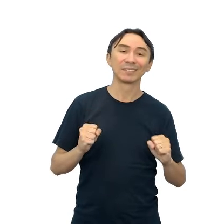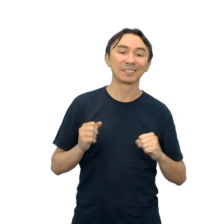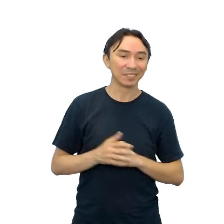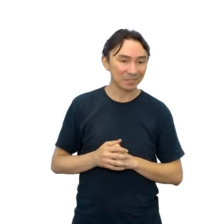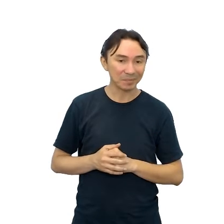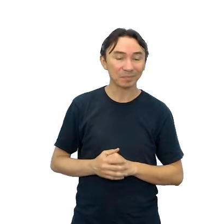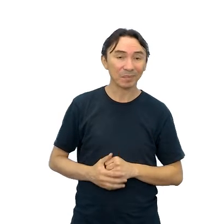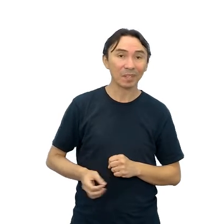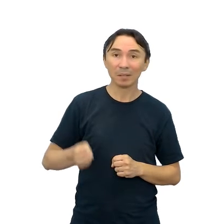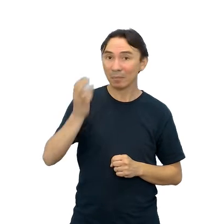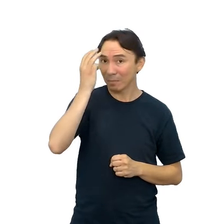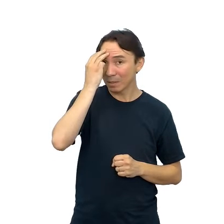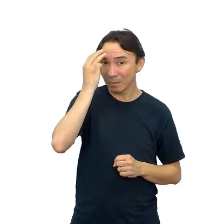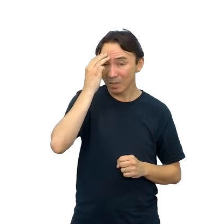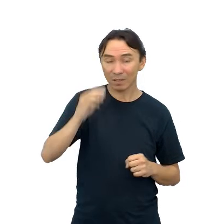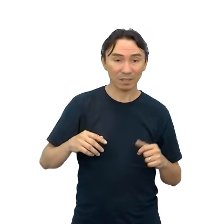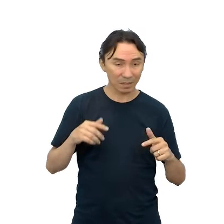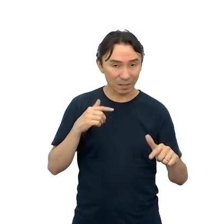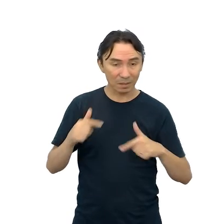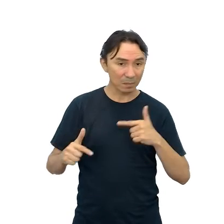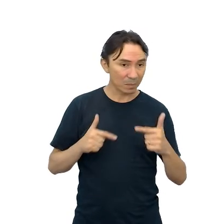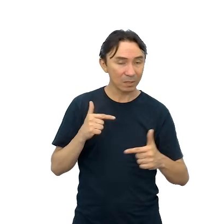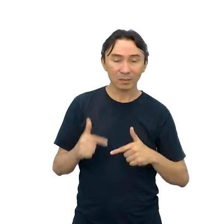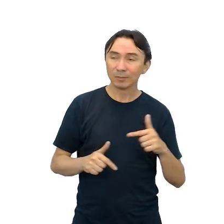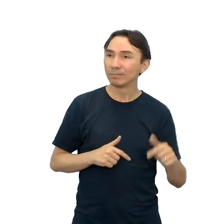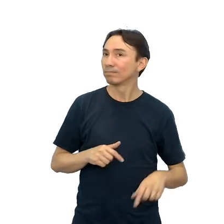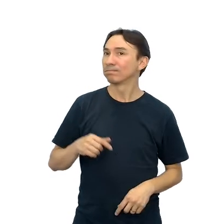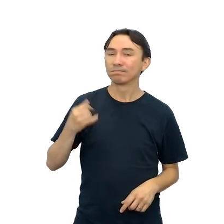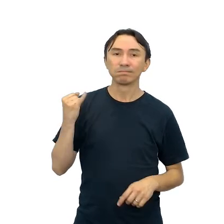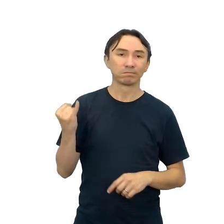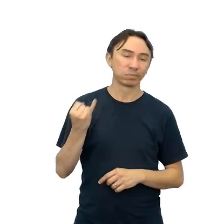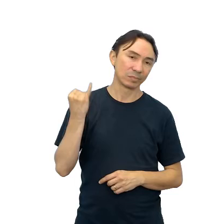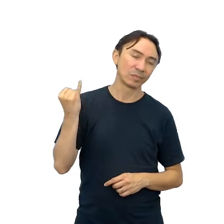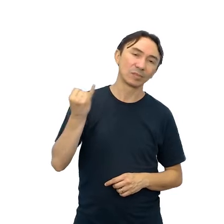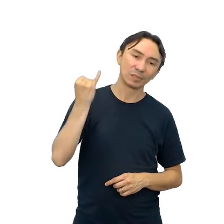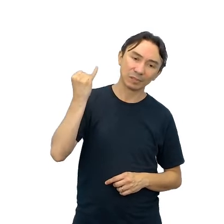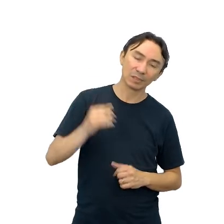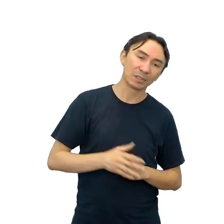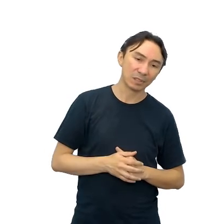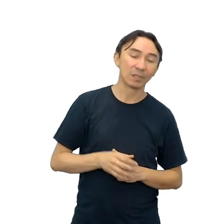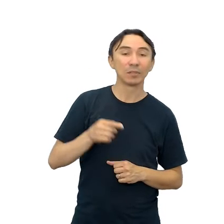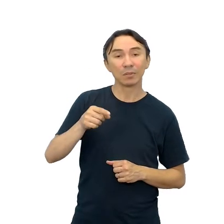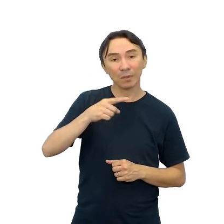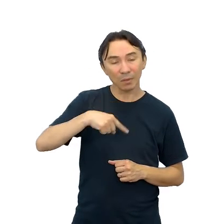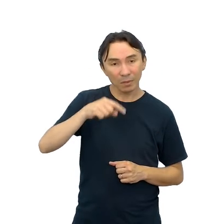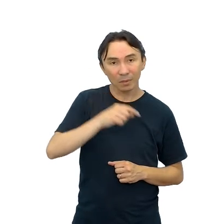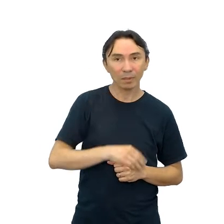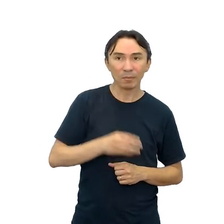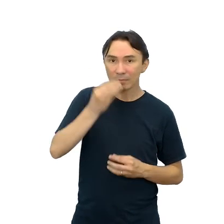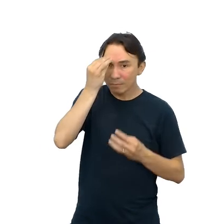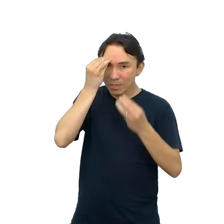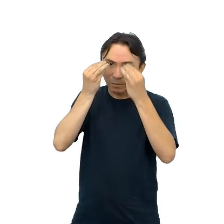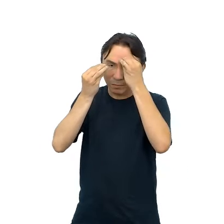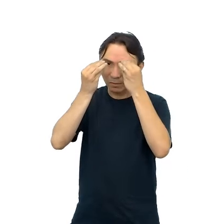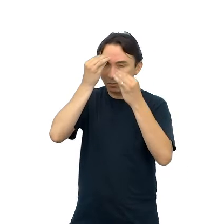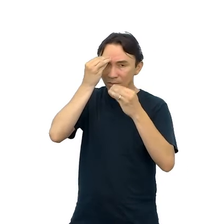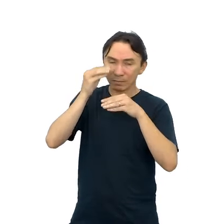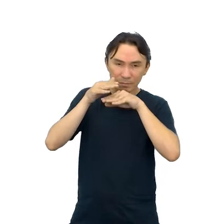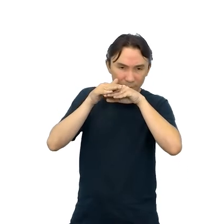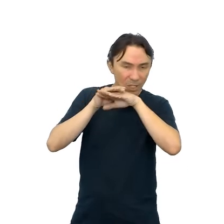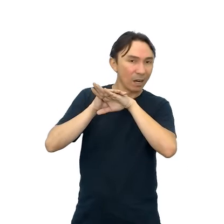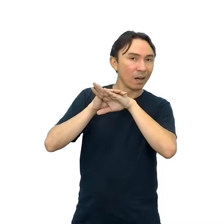de trabalho ela é fundamental para que a gente possa armazenar, fazer uma entrada